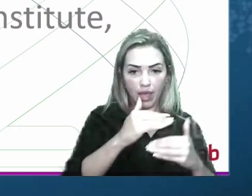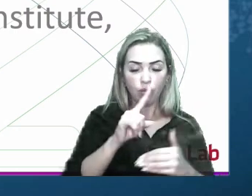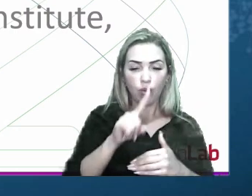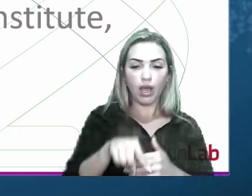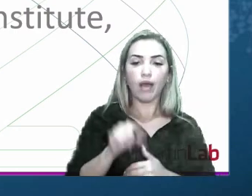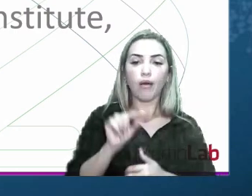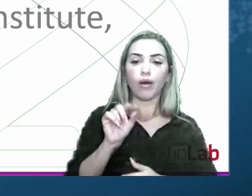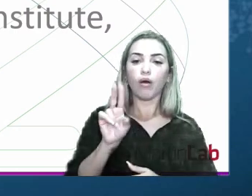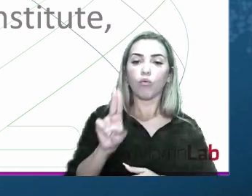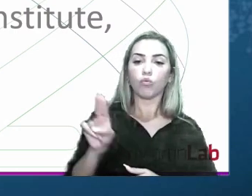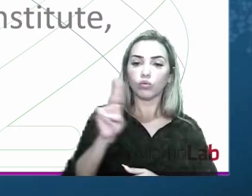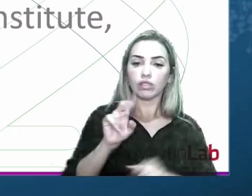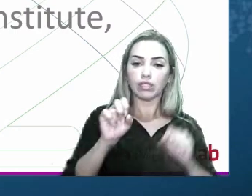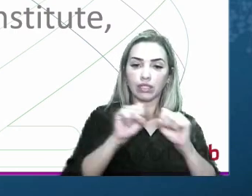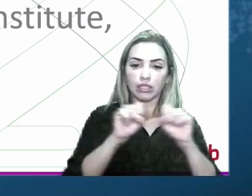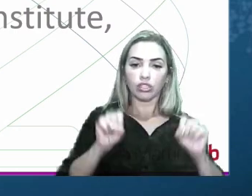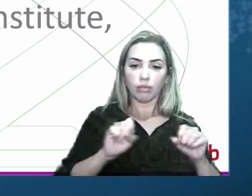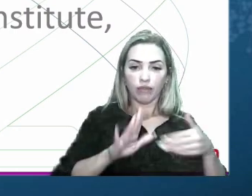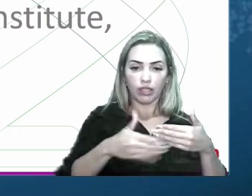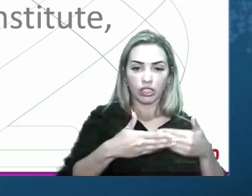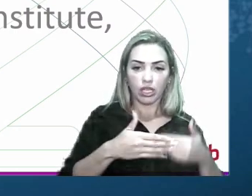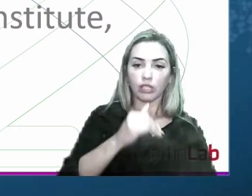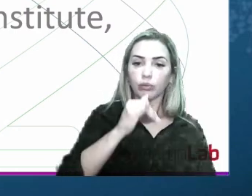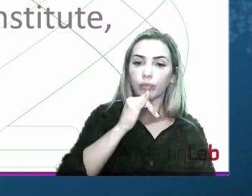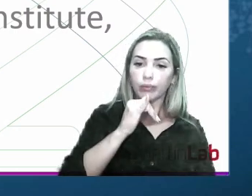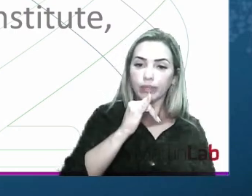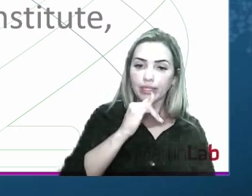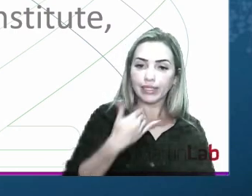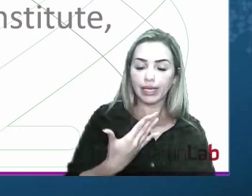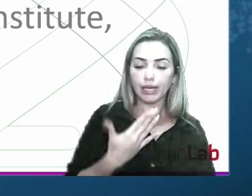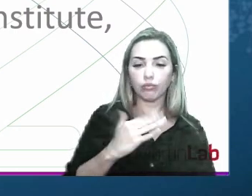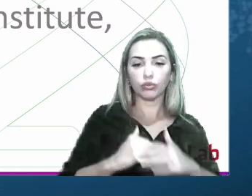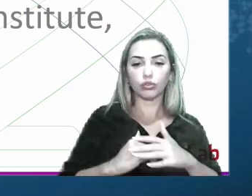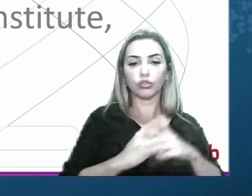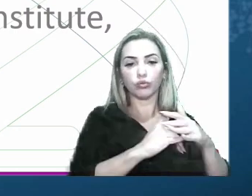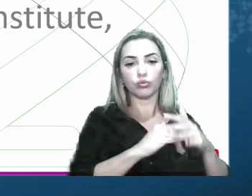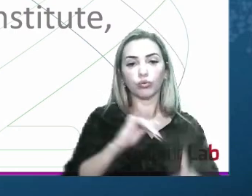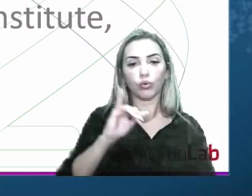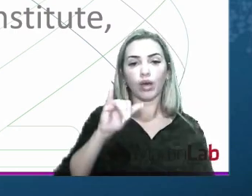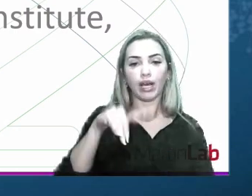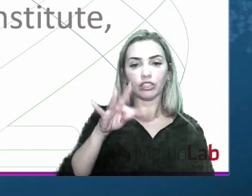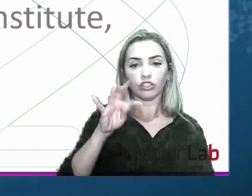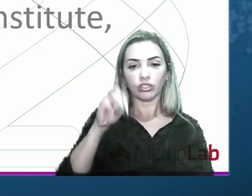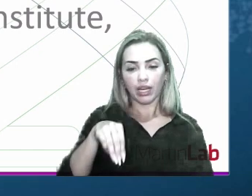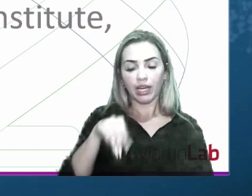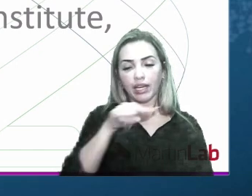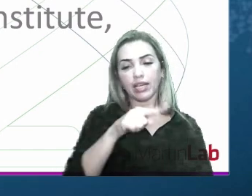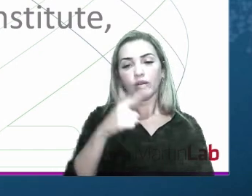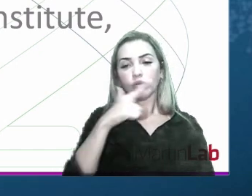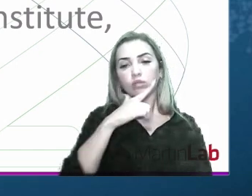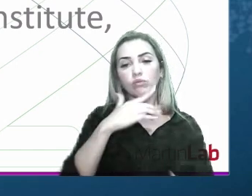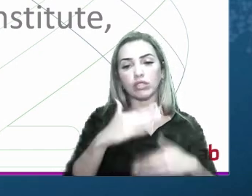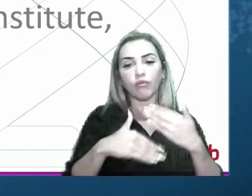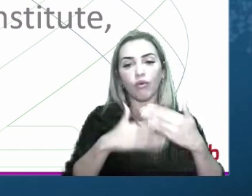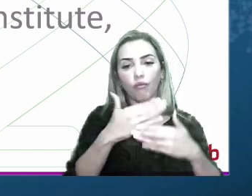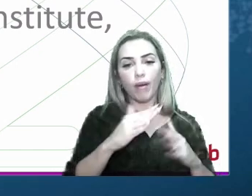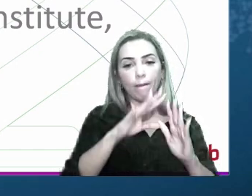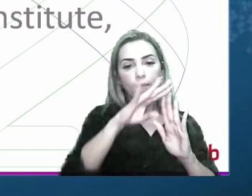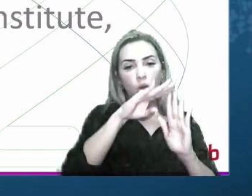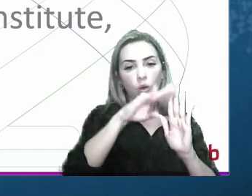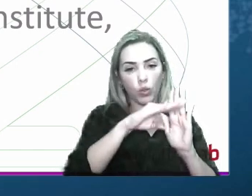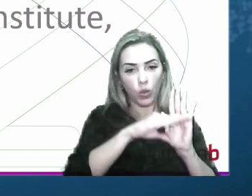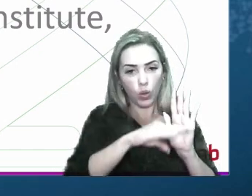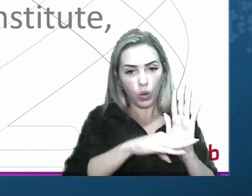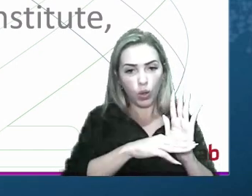usam sistemas fechados, por exemplo, o Instituto Einstein, que desenvolveu um protocolo